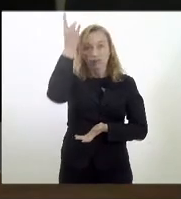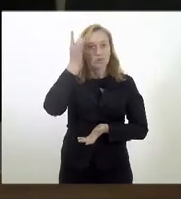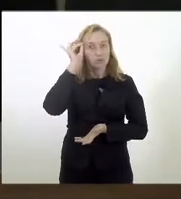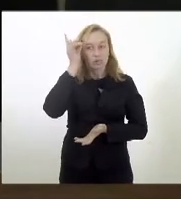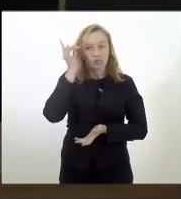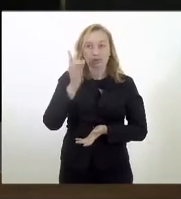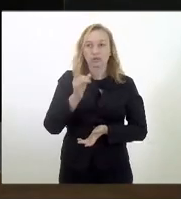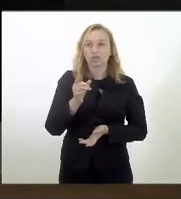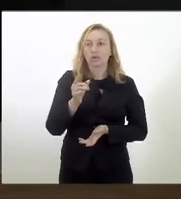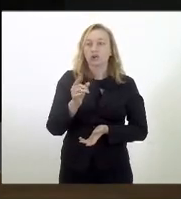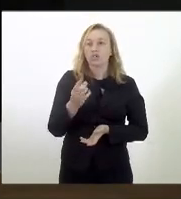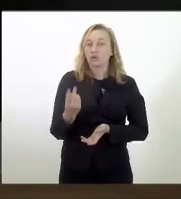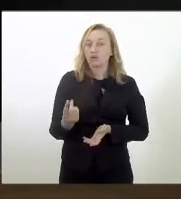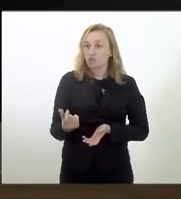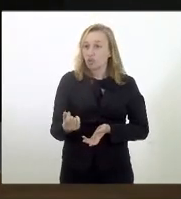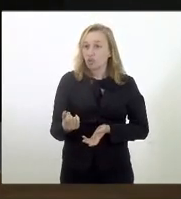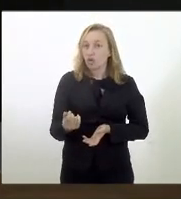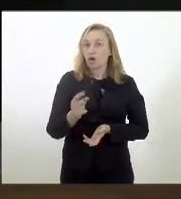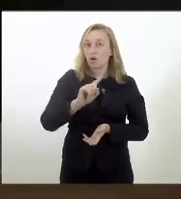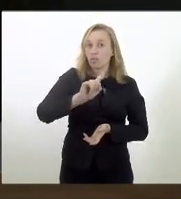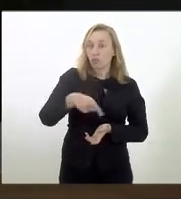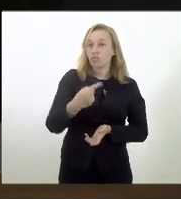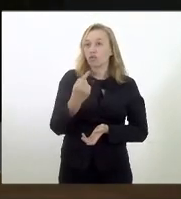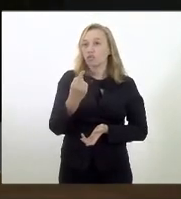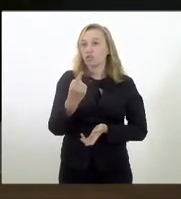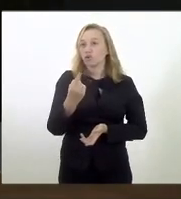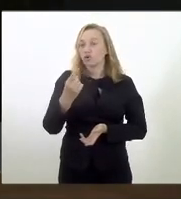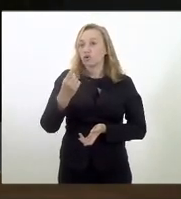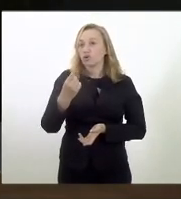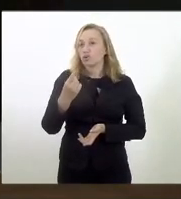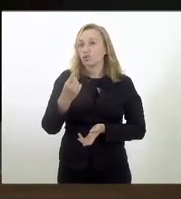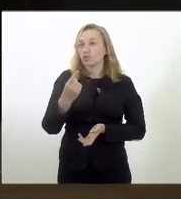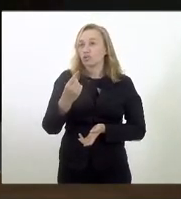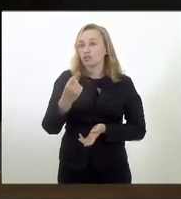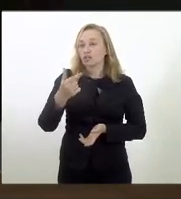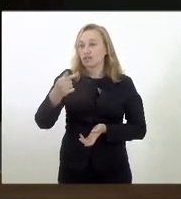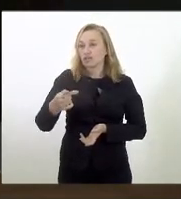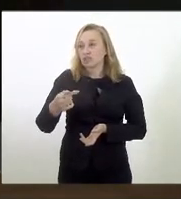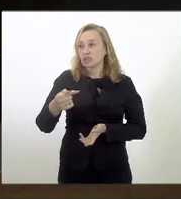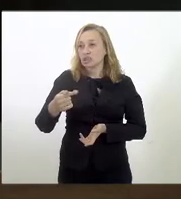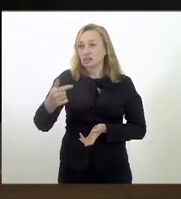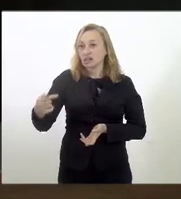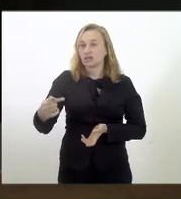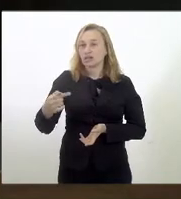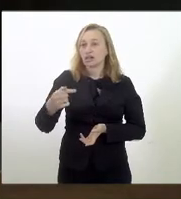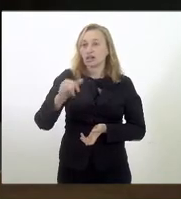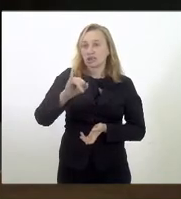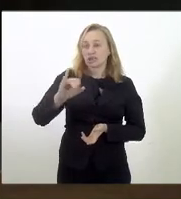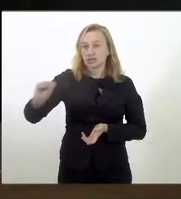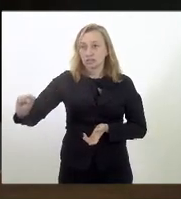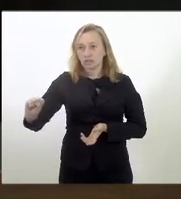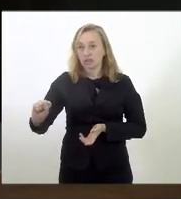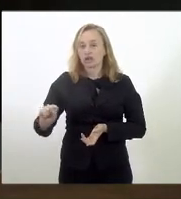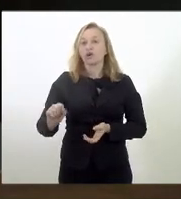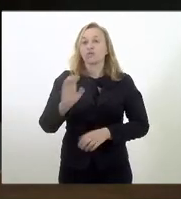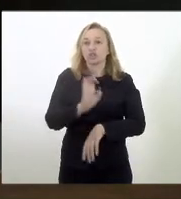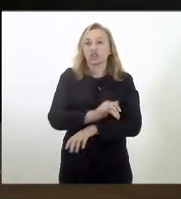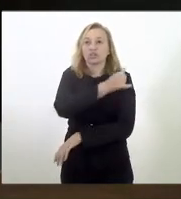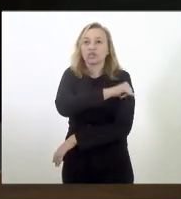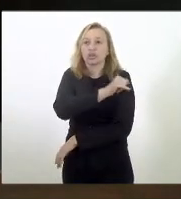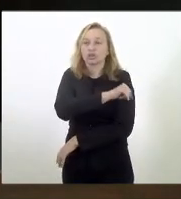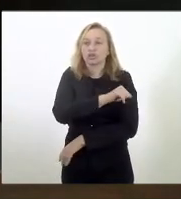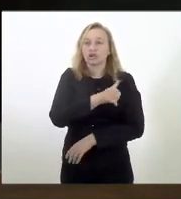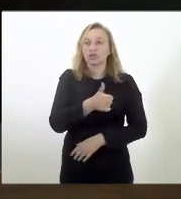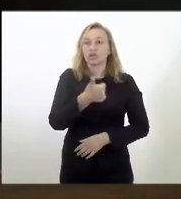1,85% de ICMS. Para as distribuidoras de medicamentos. O Estado do Rio de Janeiro, 18% mais